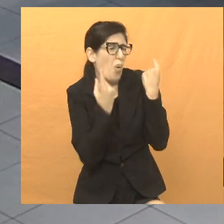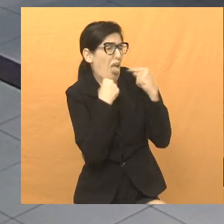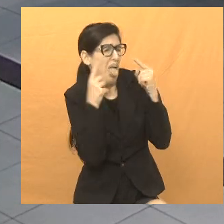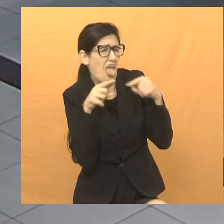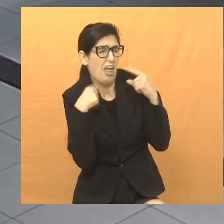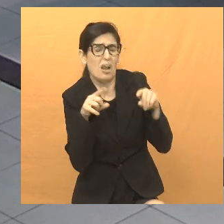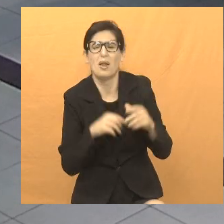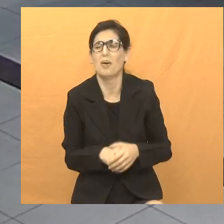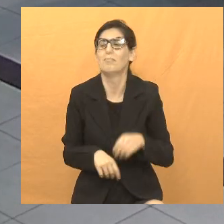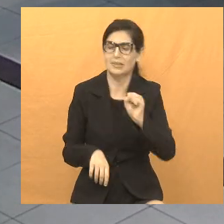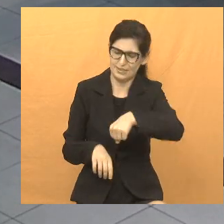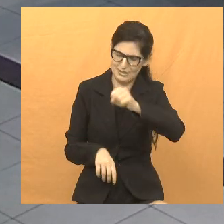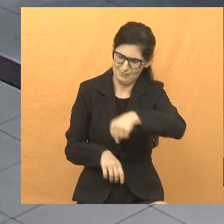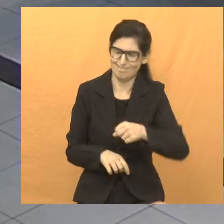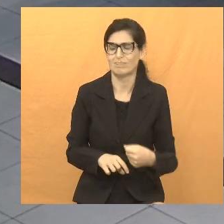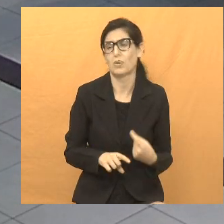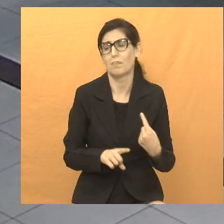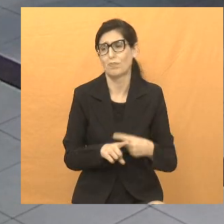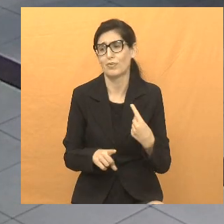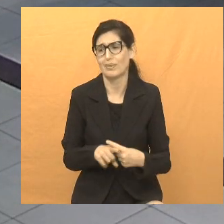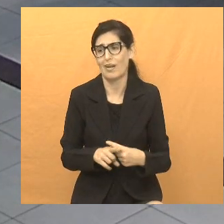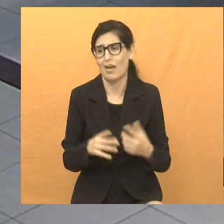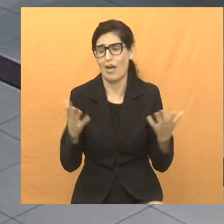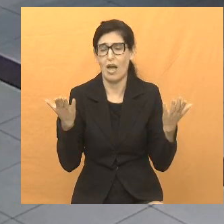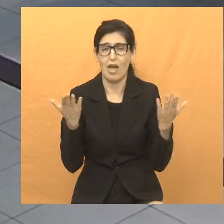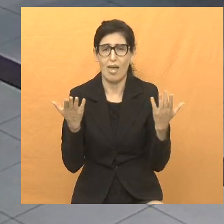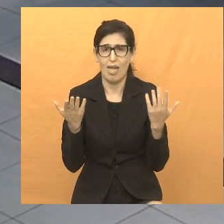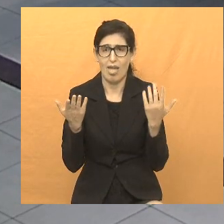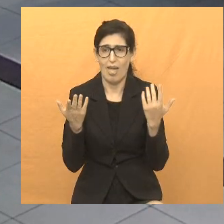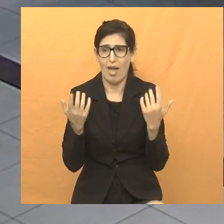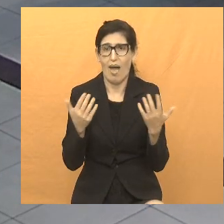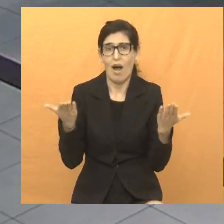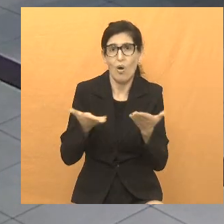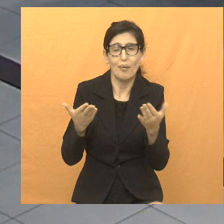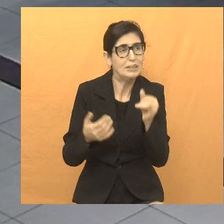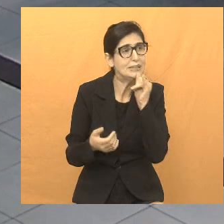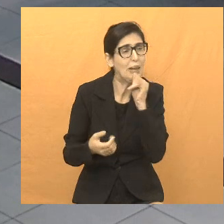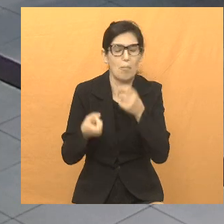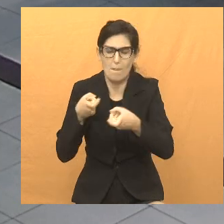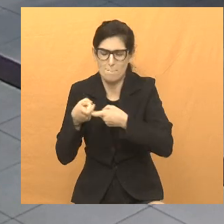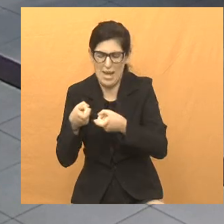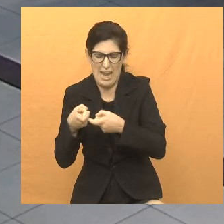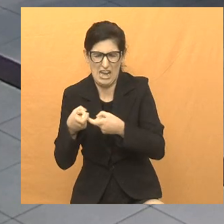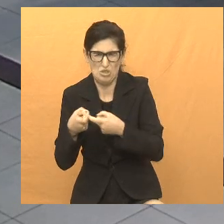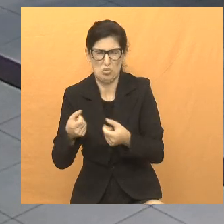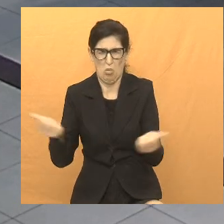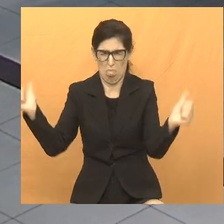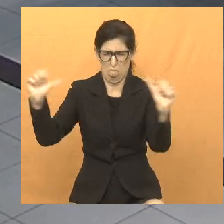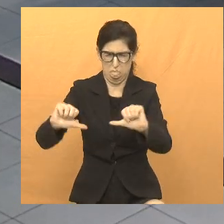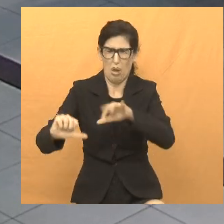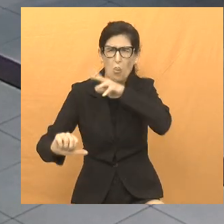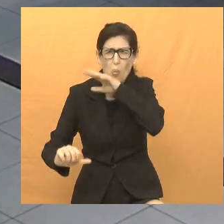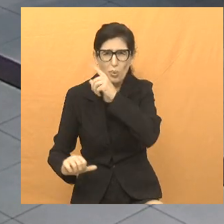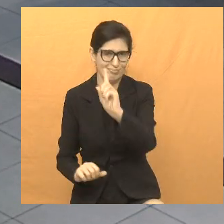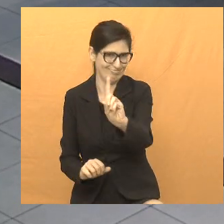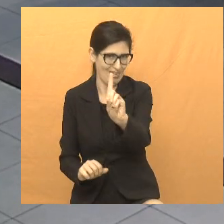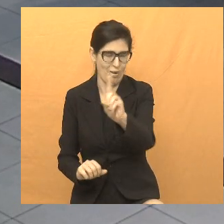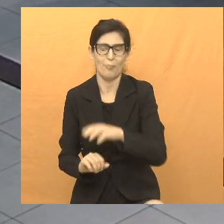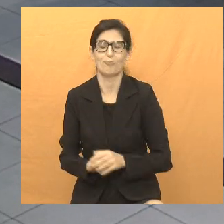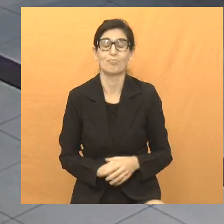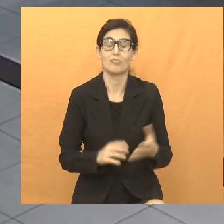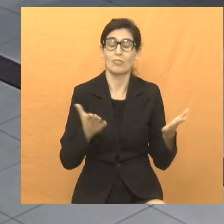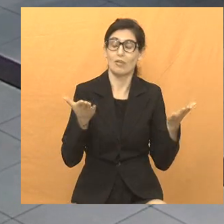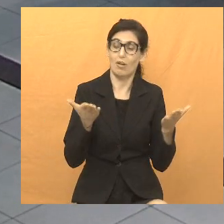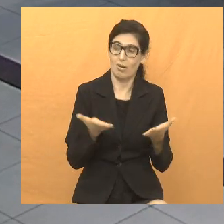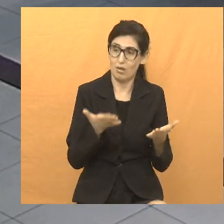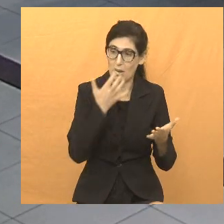qualidade do atendimento. A gente não tem mais queixas de médico que atende mal, porque já foi feita uma seleção,